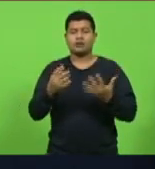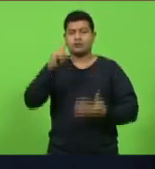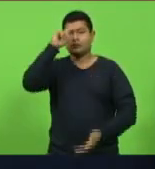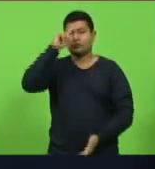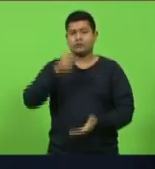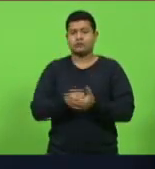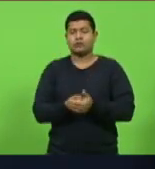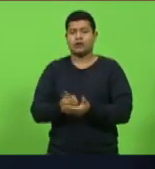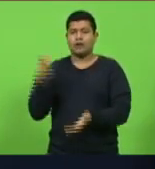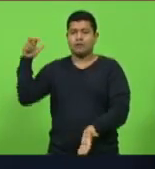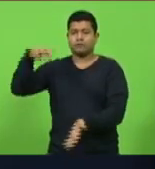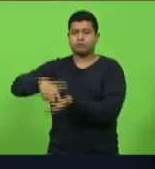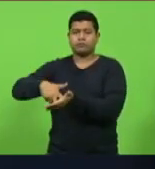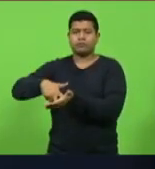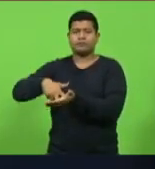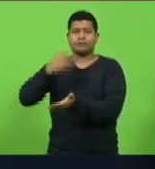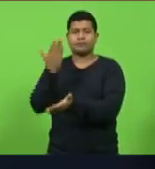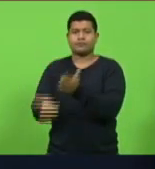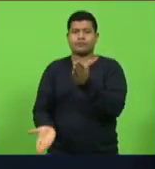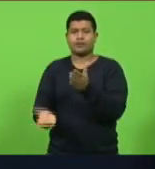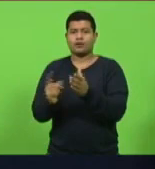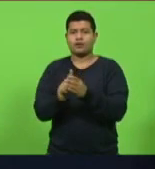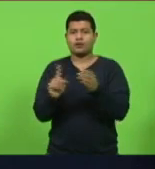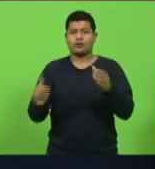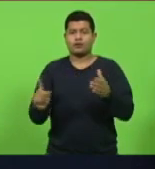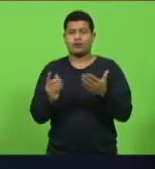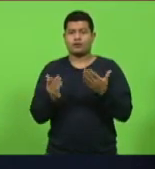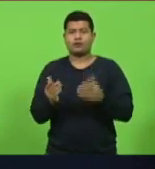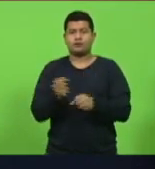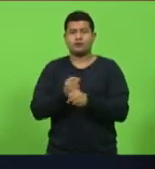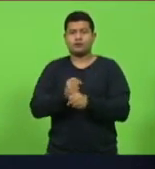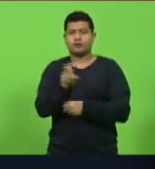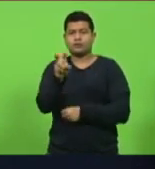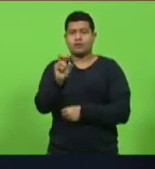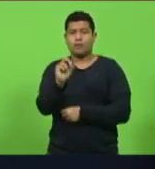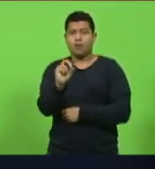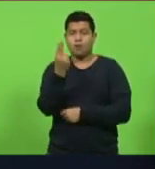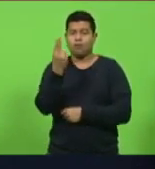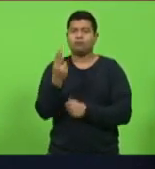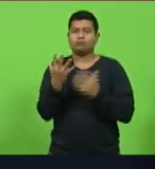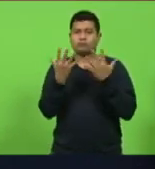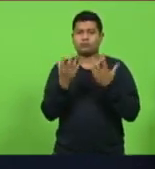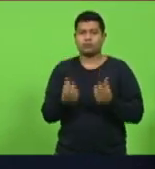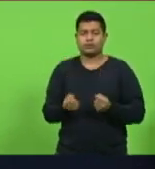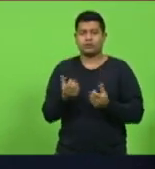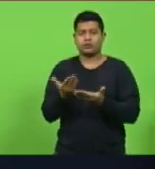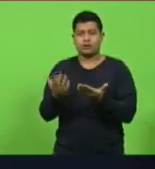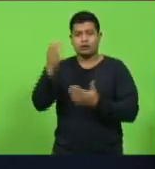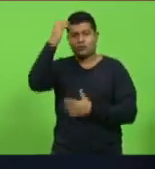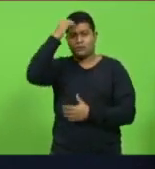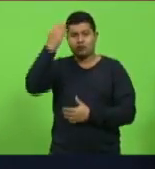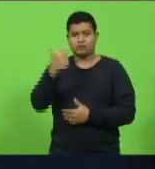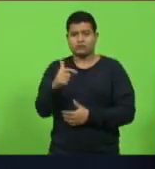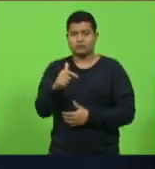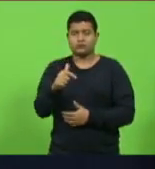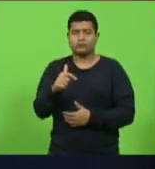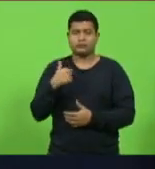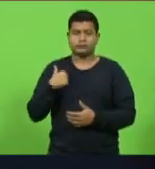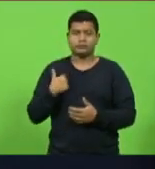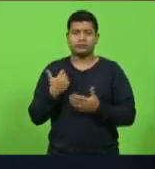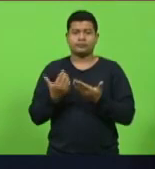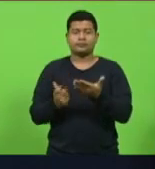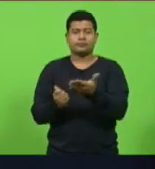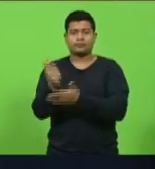entre a condenação à perda de cargo e inabilitação por cinco anos o absorção do governador do estado pela